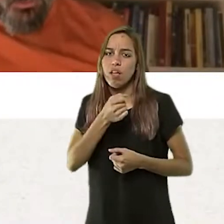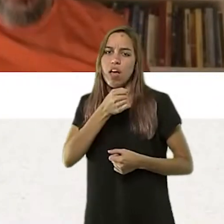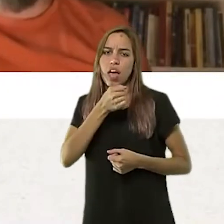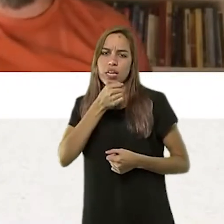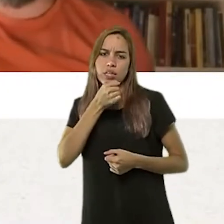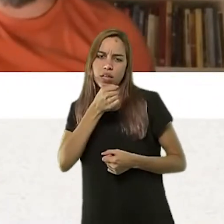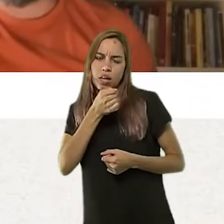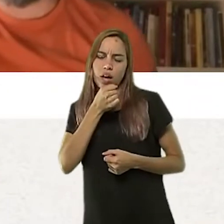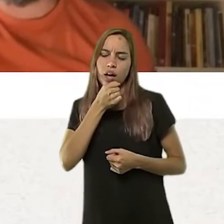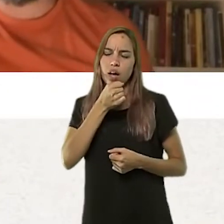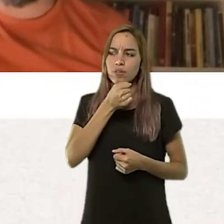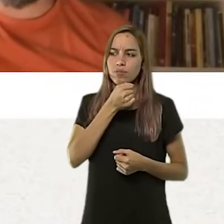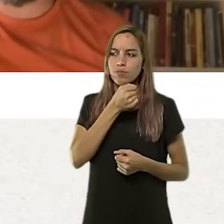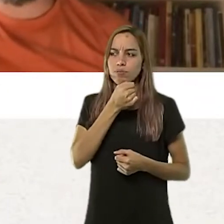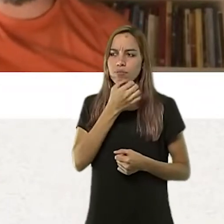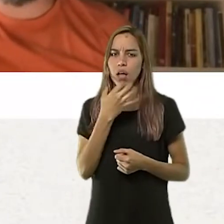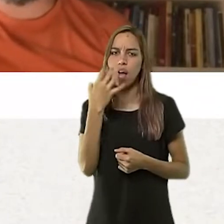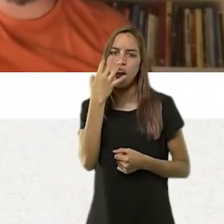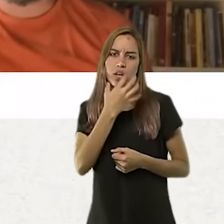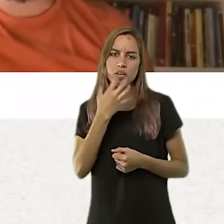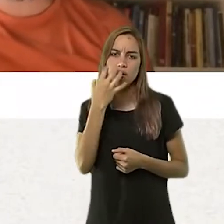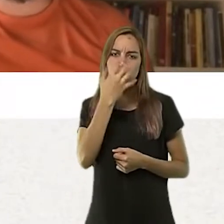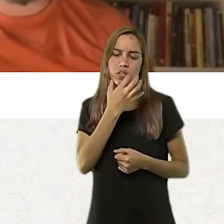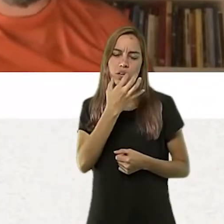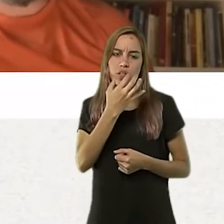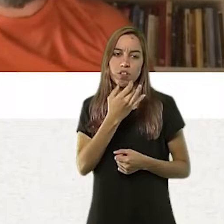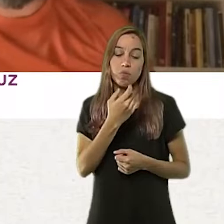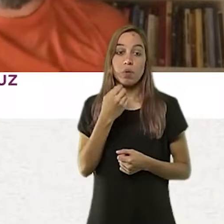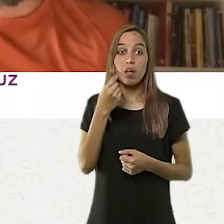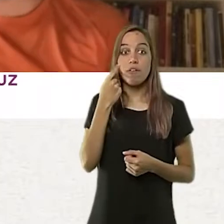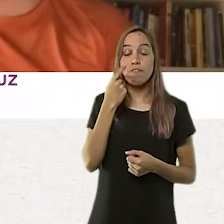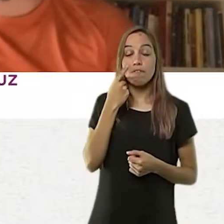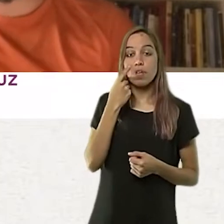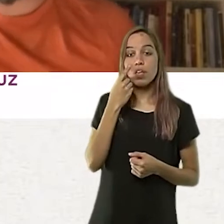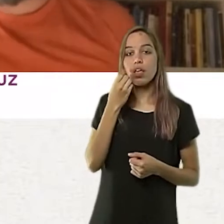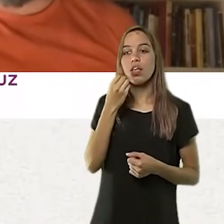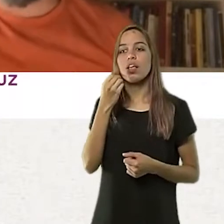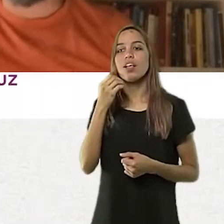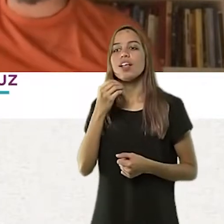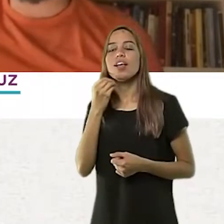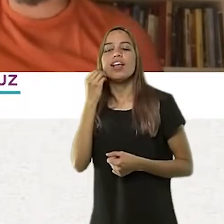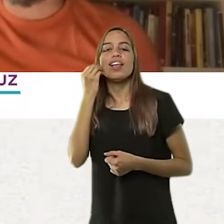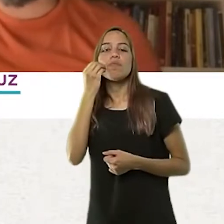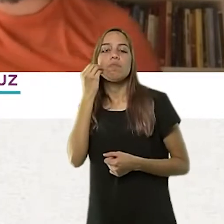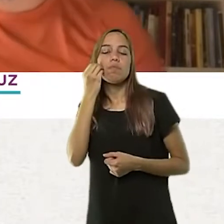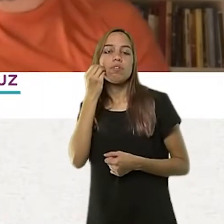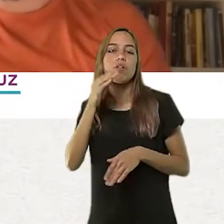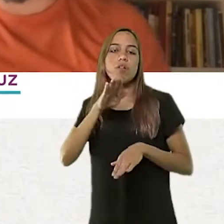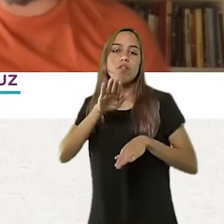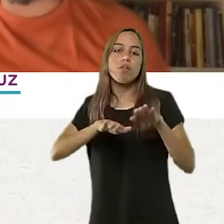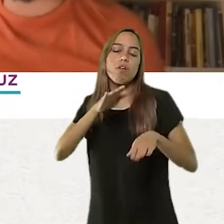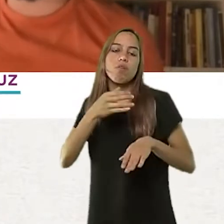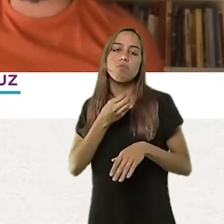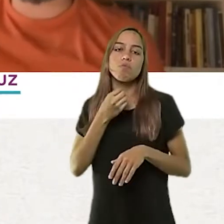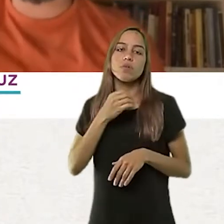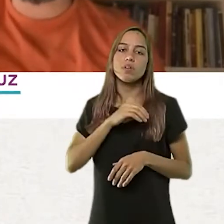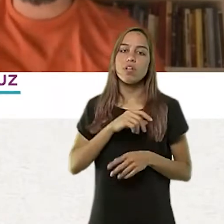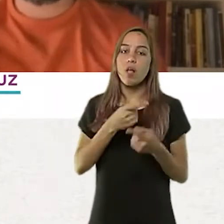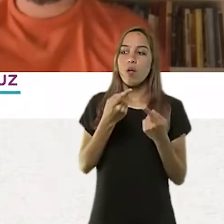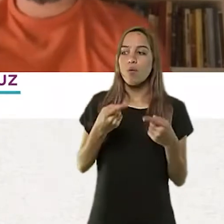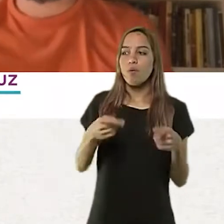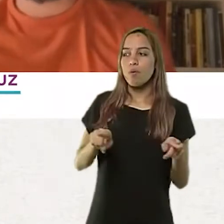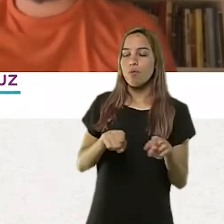como eu digo, simplesmente para estragar algumas músicas, porque temos uma ótima vocalista que canta muito bem e não